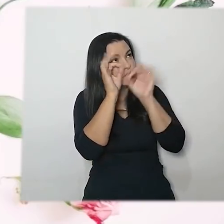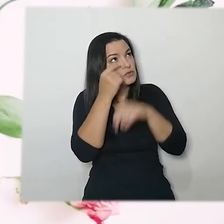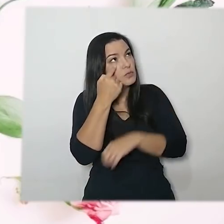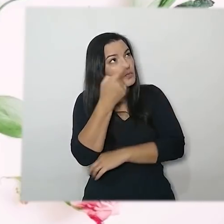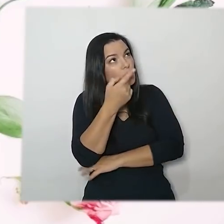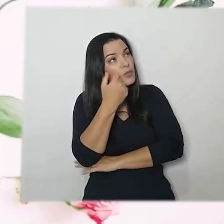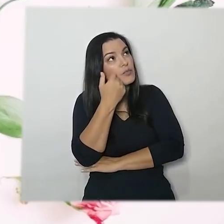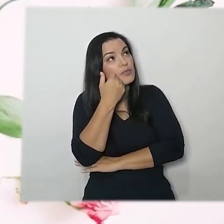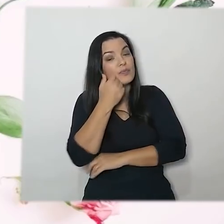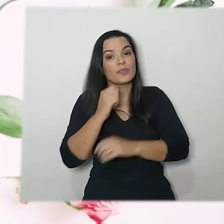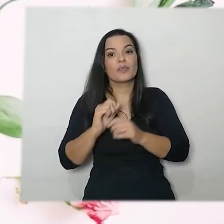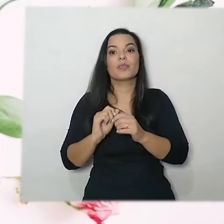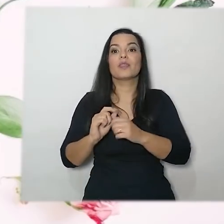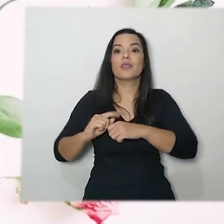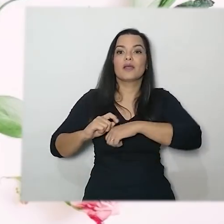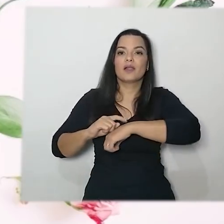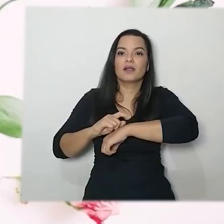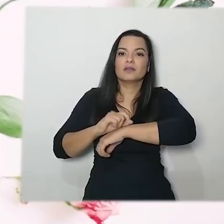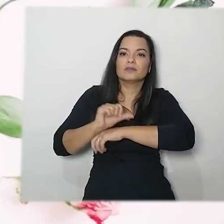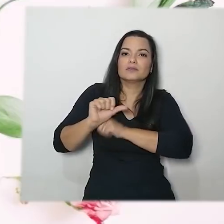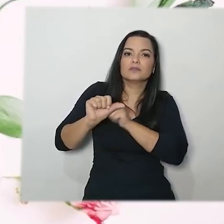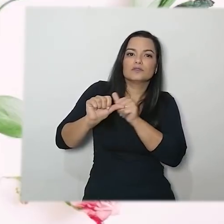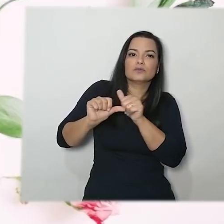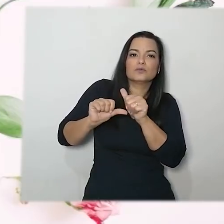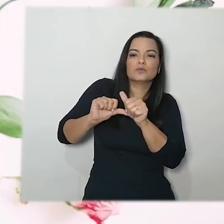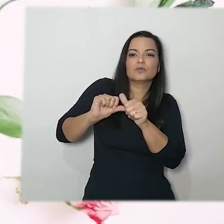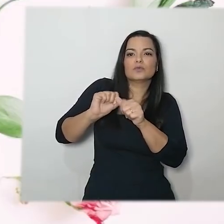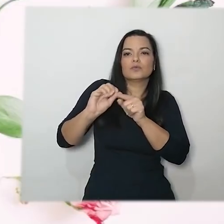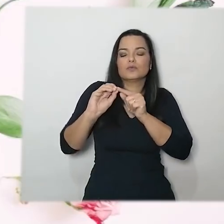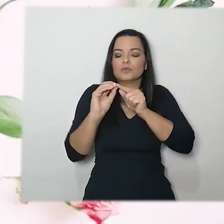a lagarta foi se transformando,